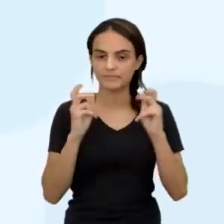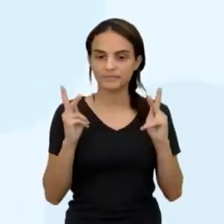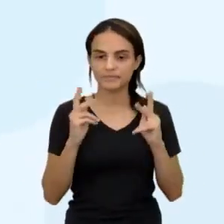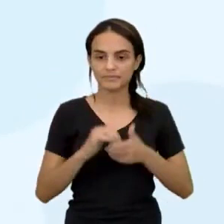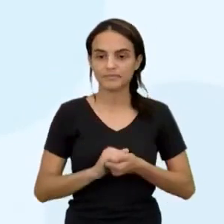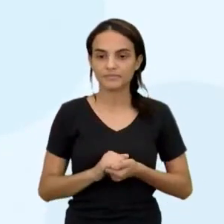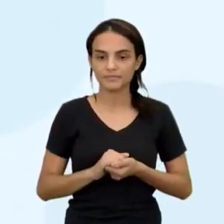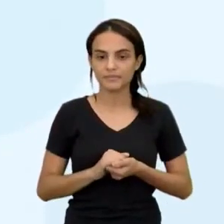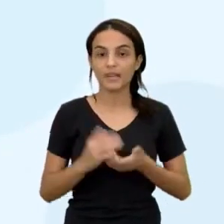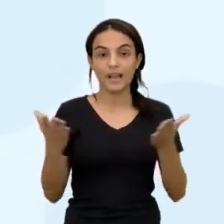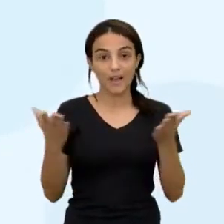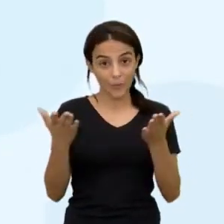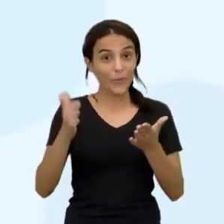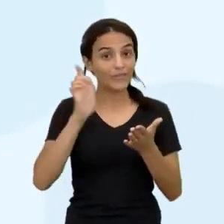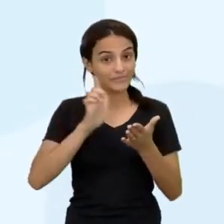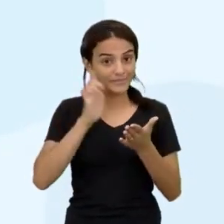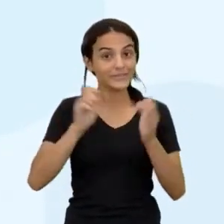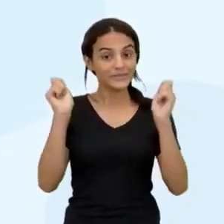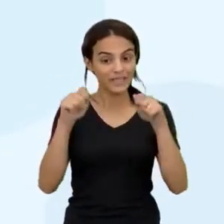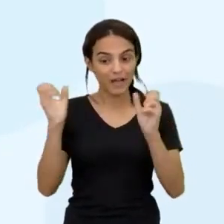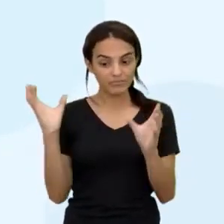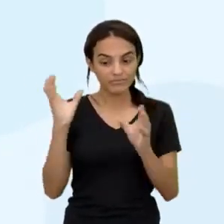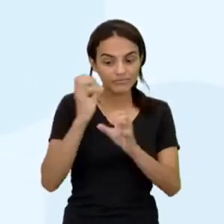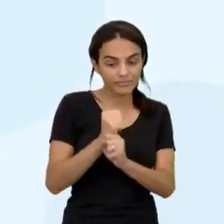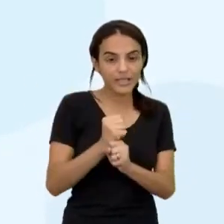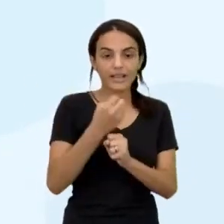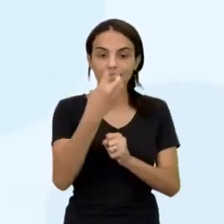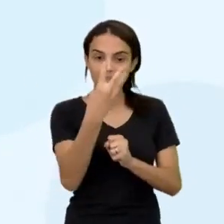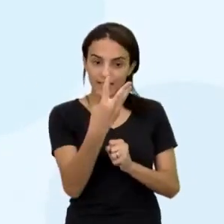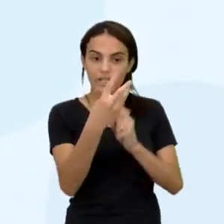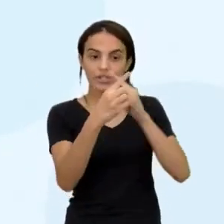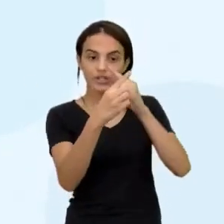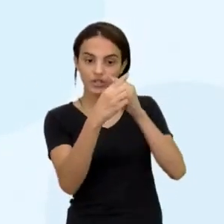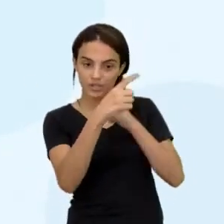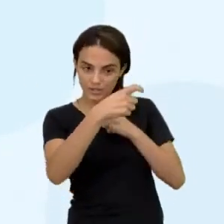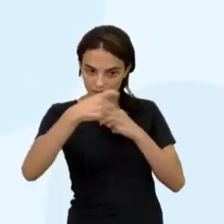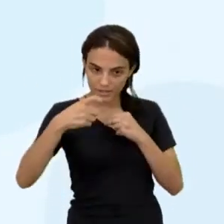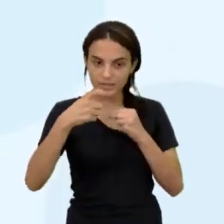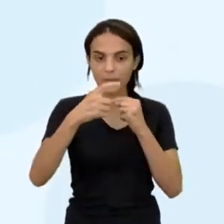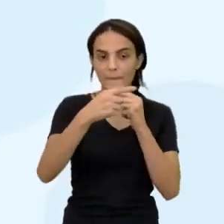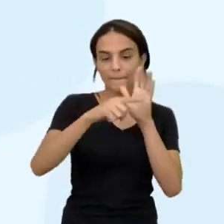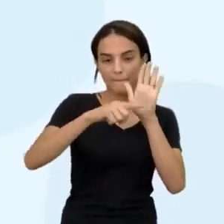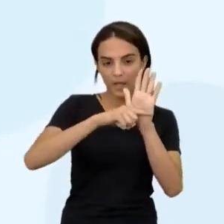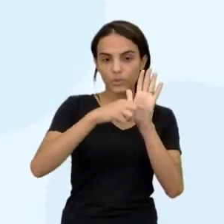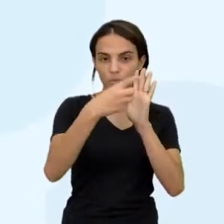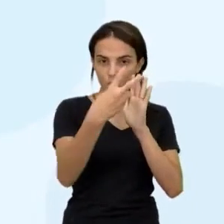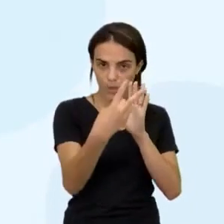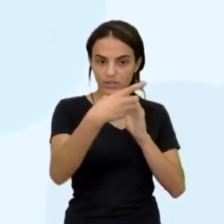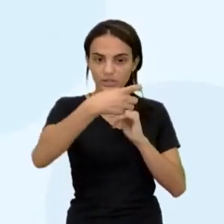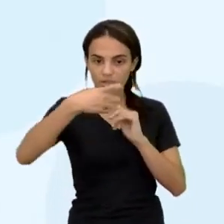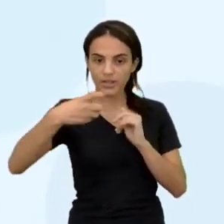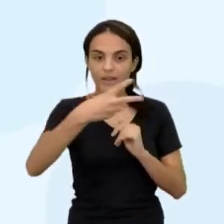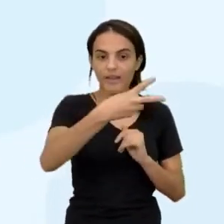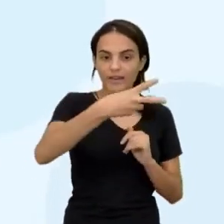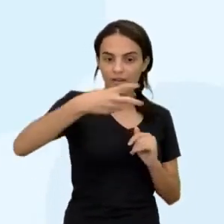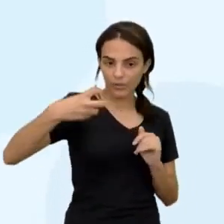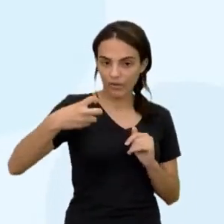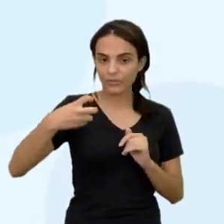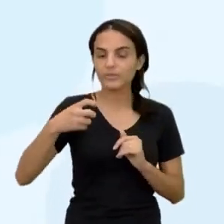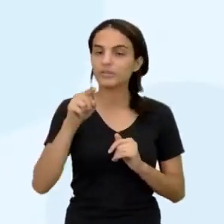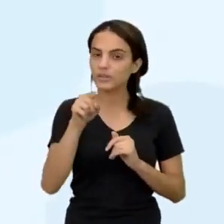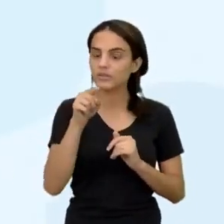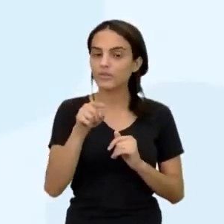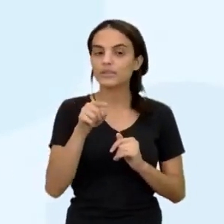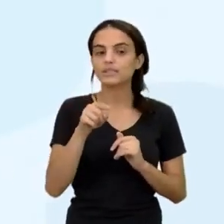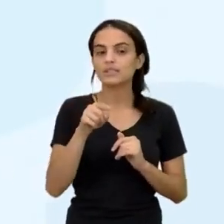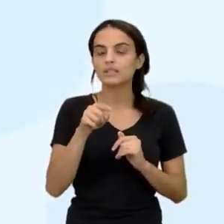E agora eu consigo fazer a conta, olha lá. 3x menos 2x, você tem 3x e deve 2x.